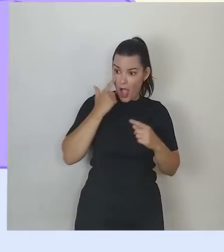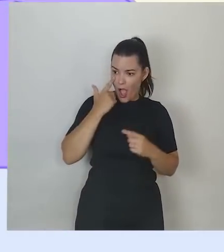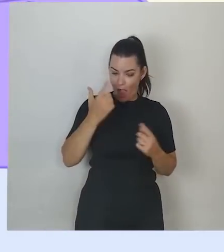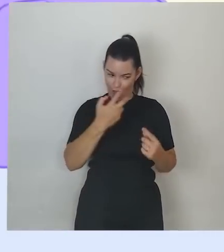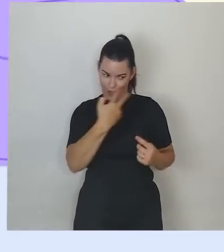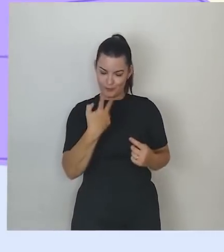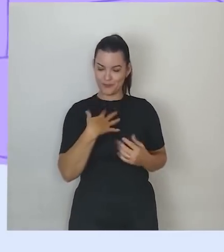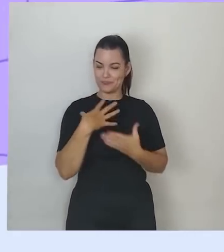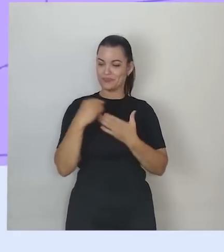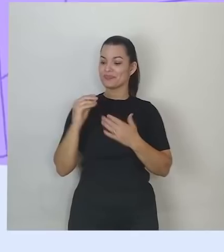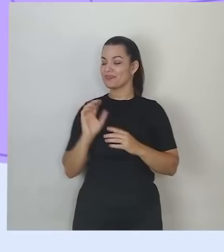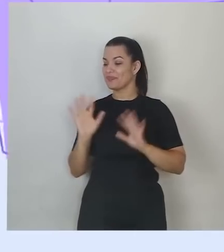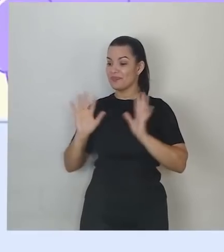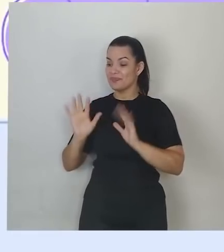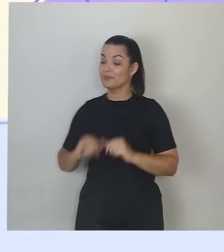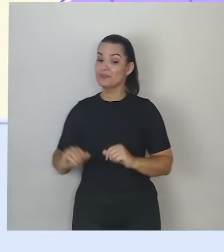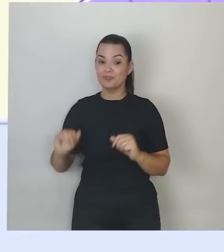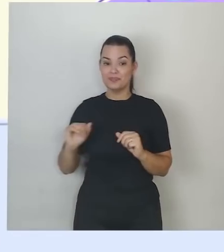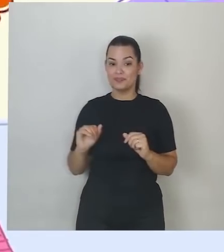legal, olha.